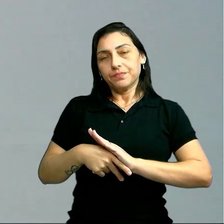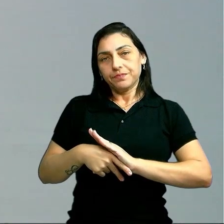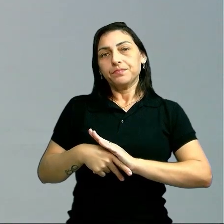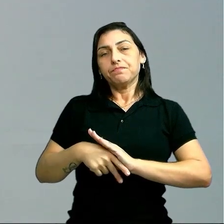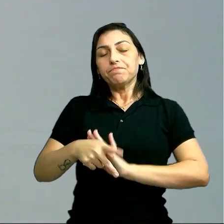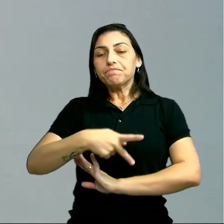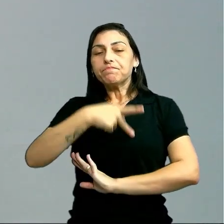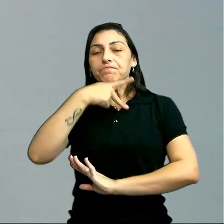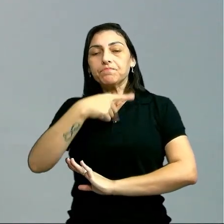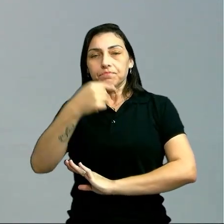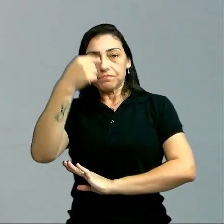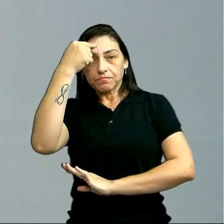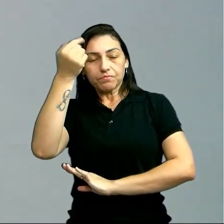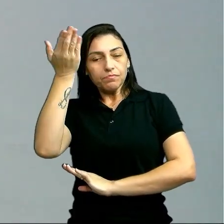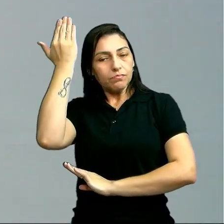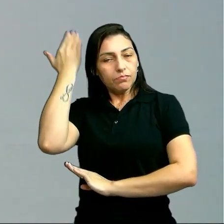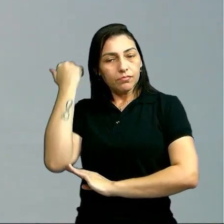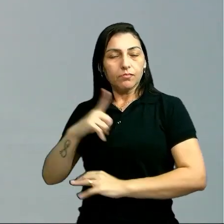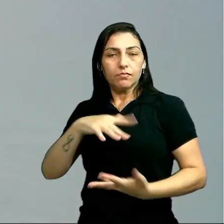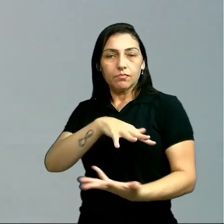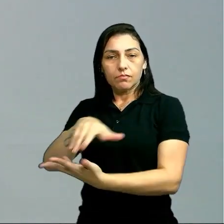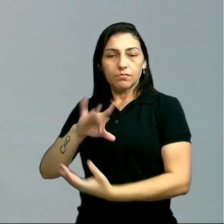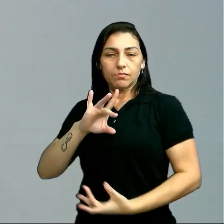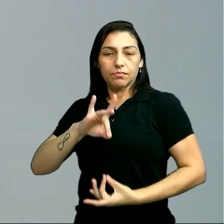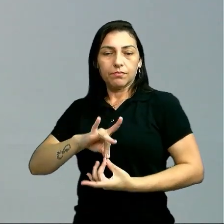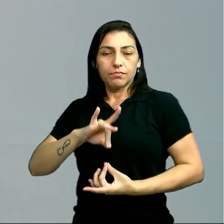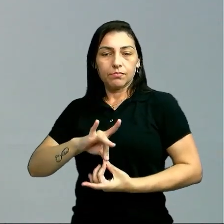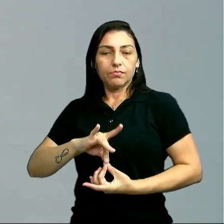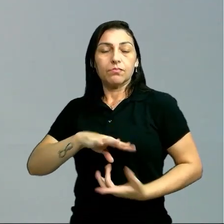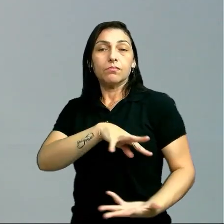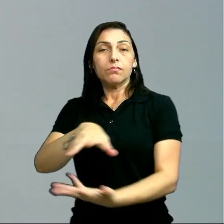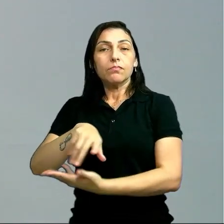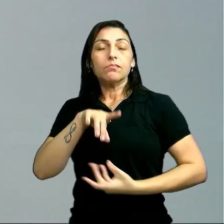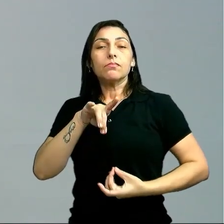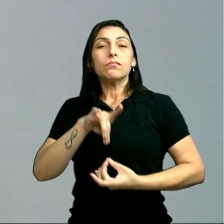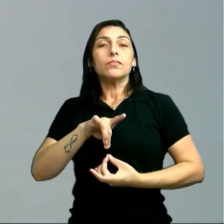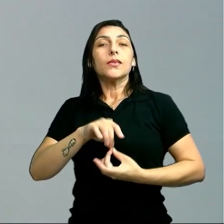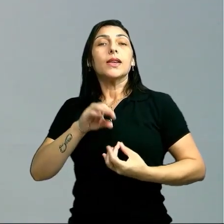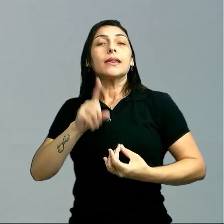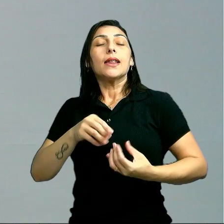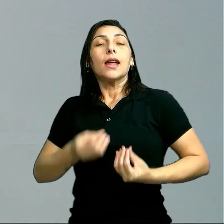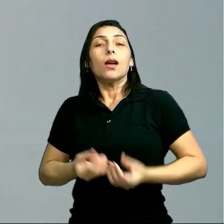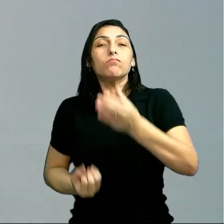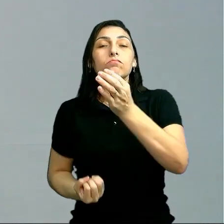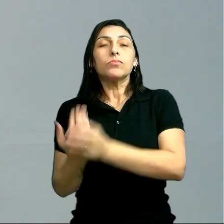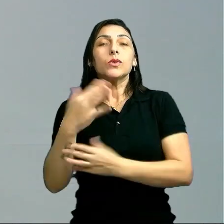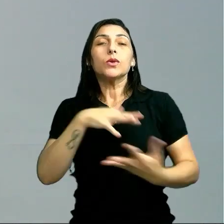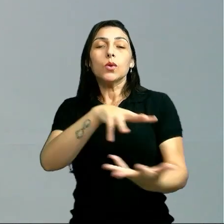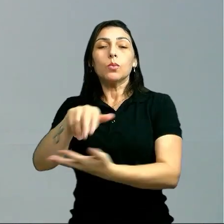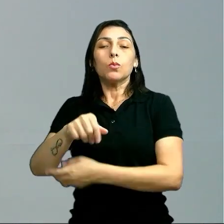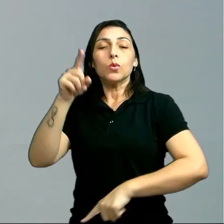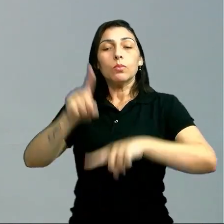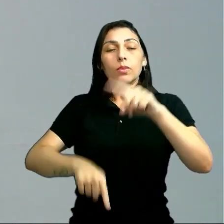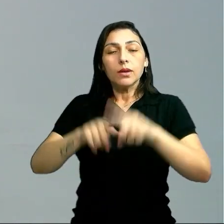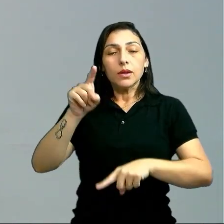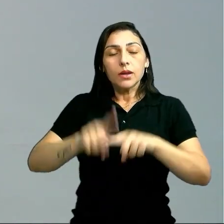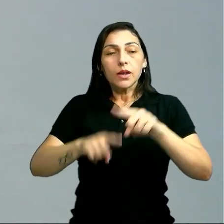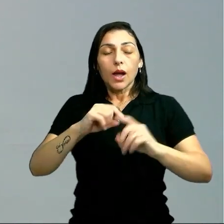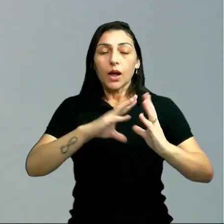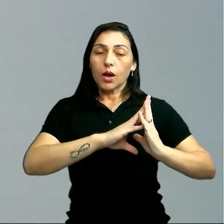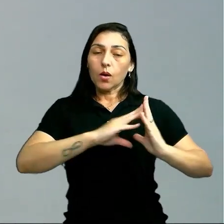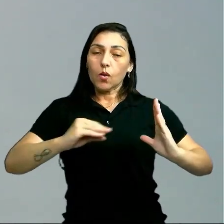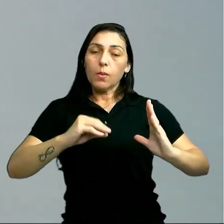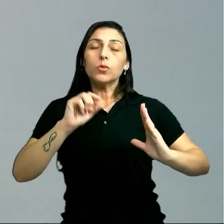que o Platão pensa. Então, tem um mundo espiritual, e esse mundo espiritual é quem dá origem a esse mundo material que é